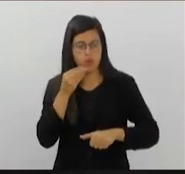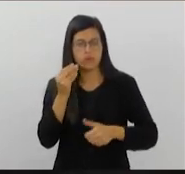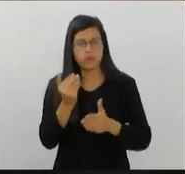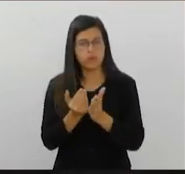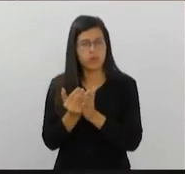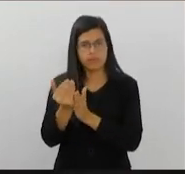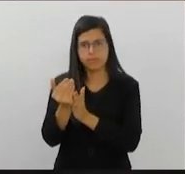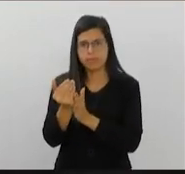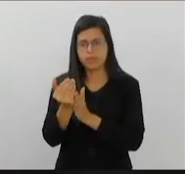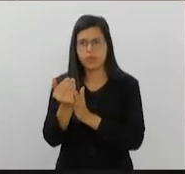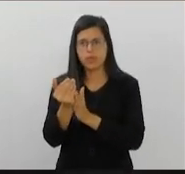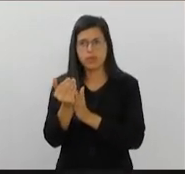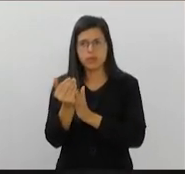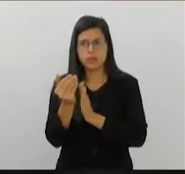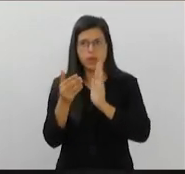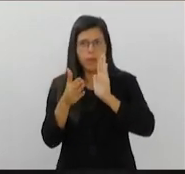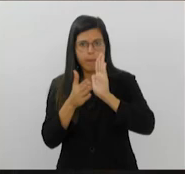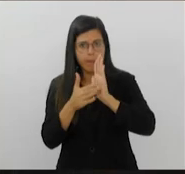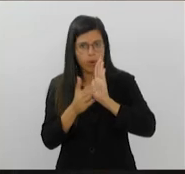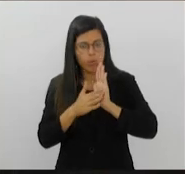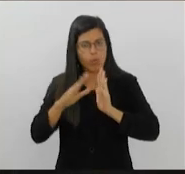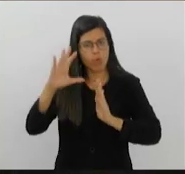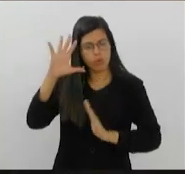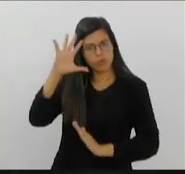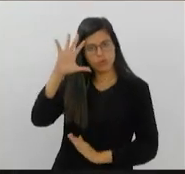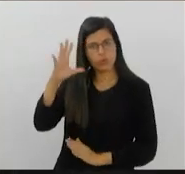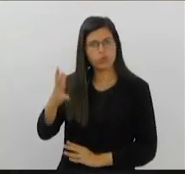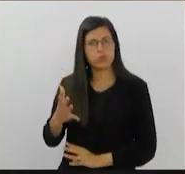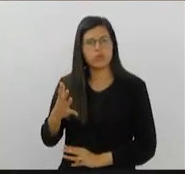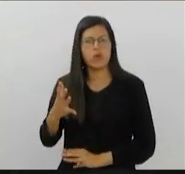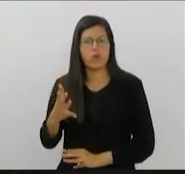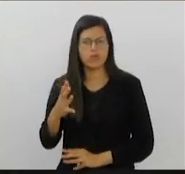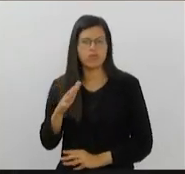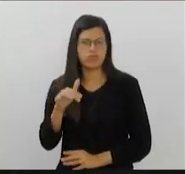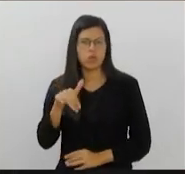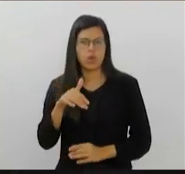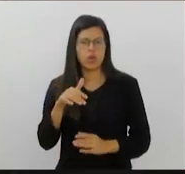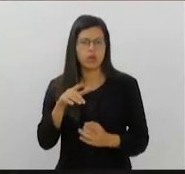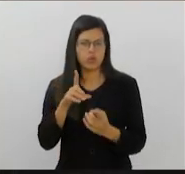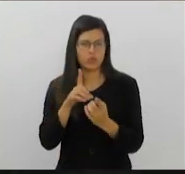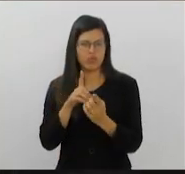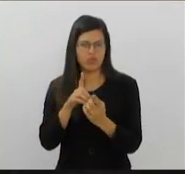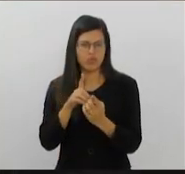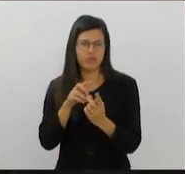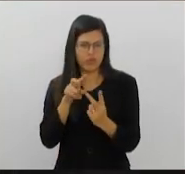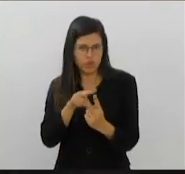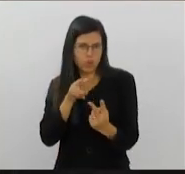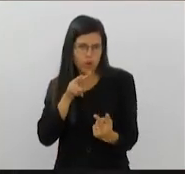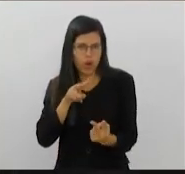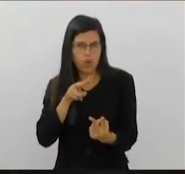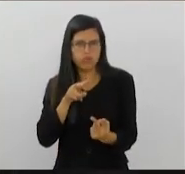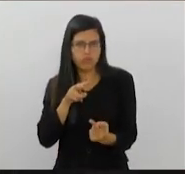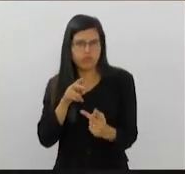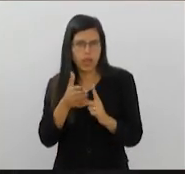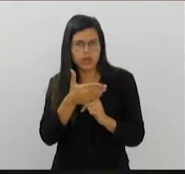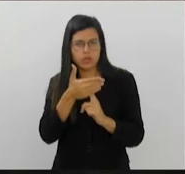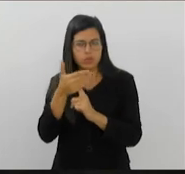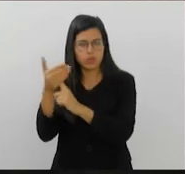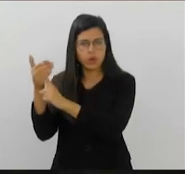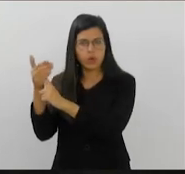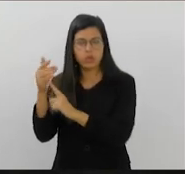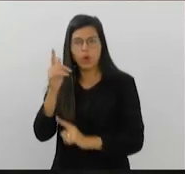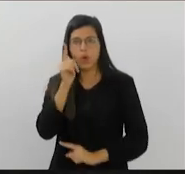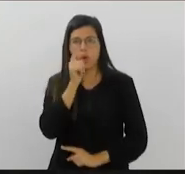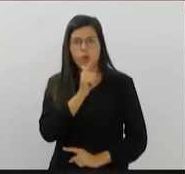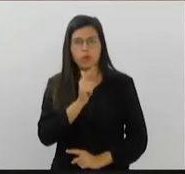começa desde propor soluções dentro de uma era digital que seja tecnológica para poder atender